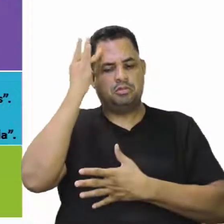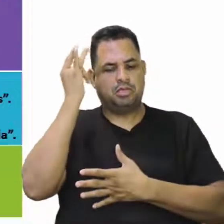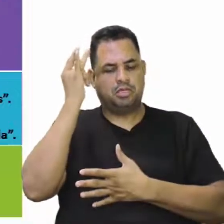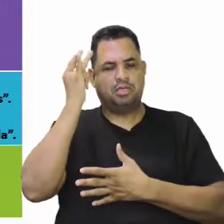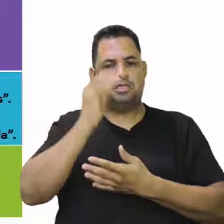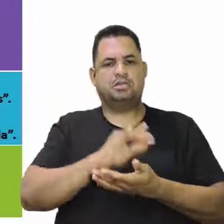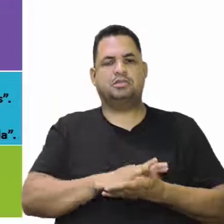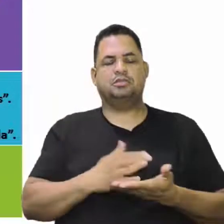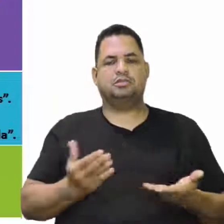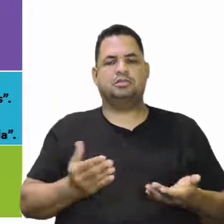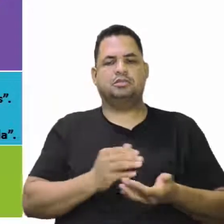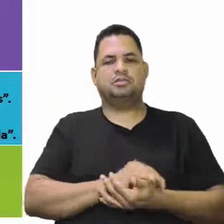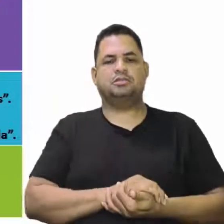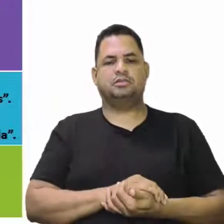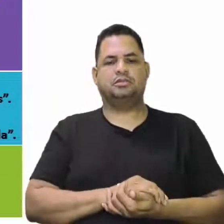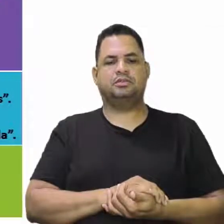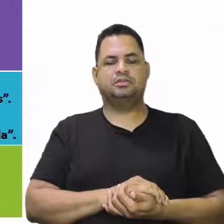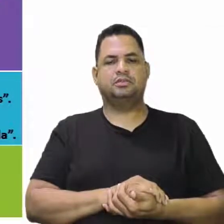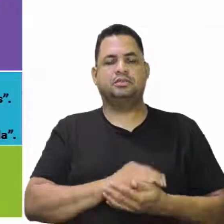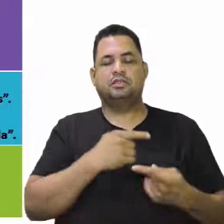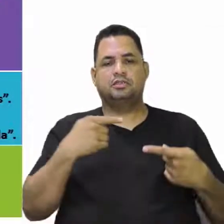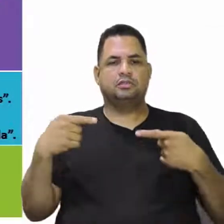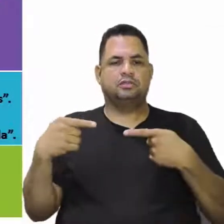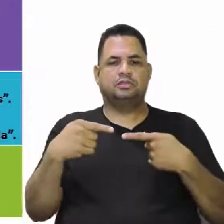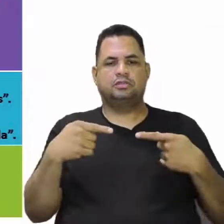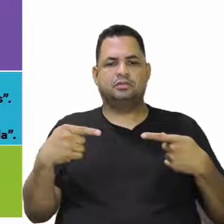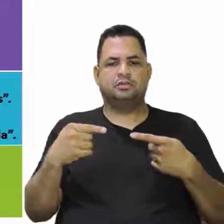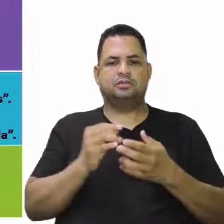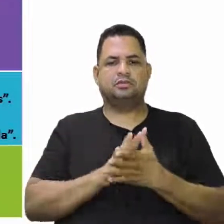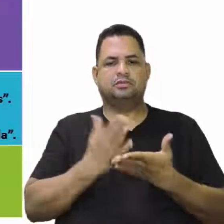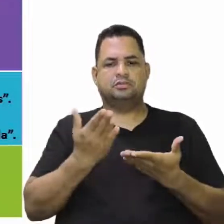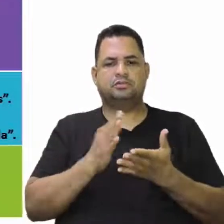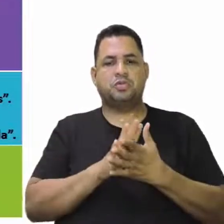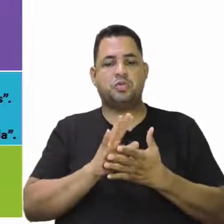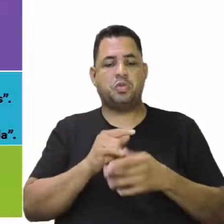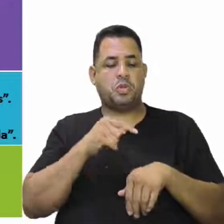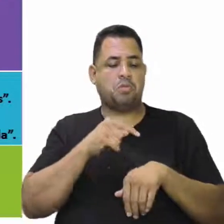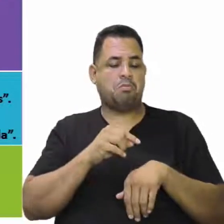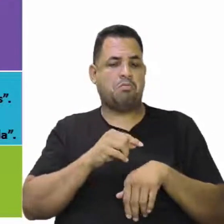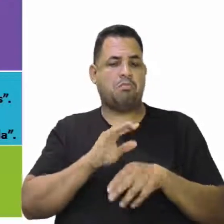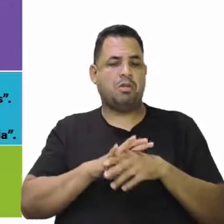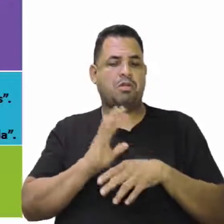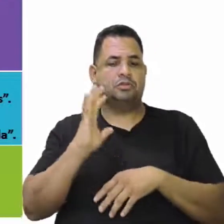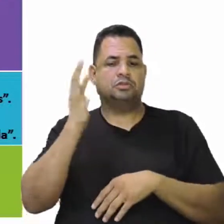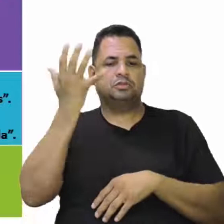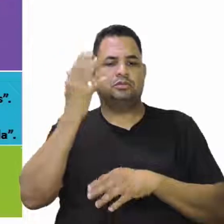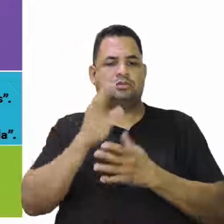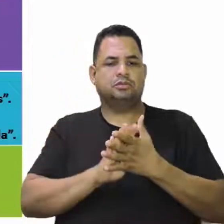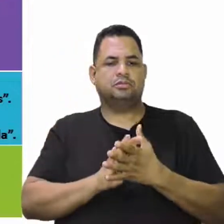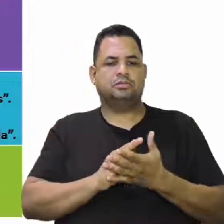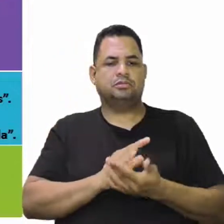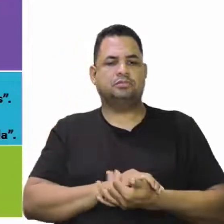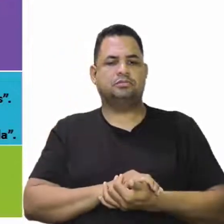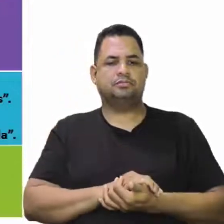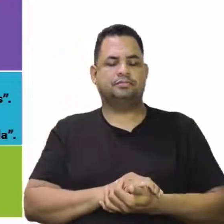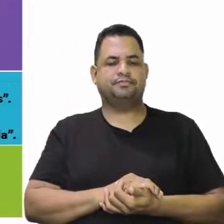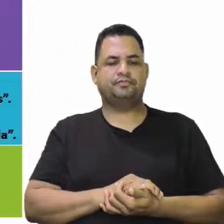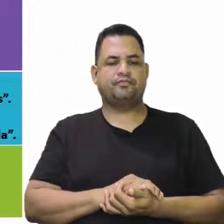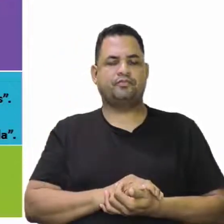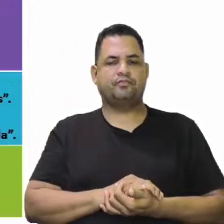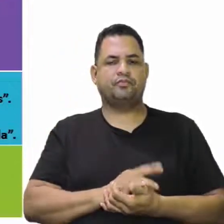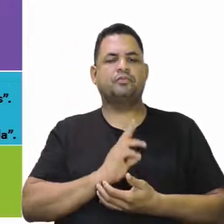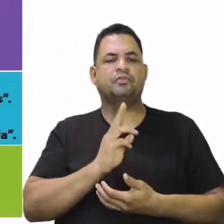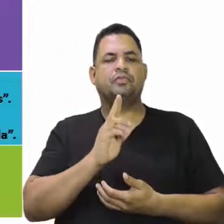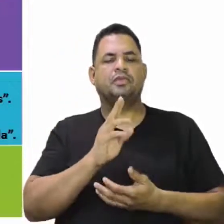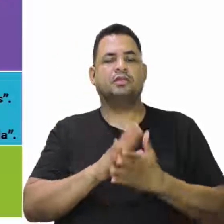hoje. E aí a gente faz essa relação com o marcador temporal. Olha o mañana. Não é? Sempre a gente